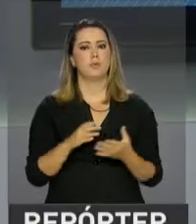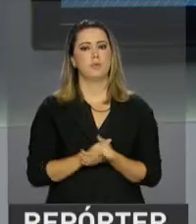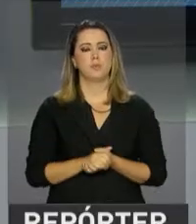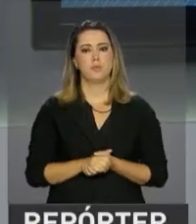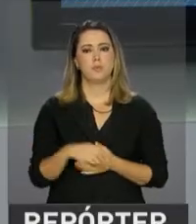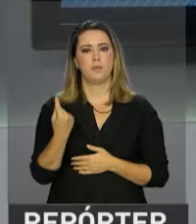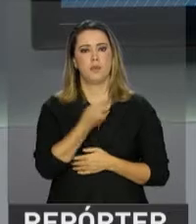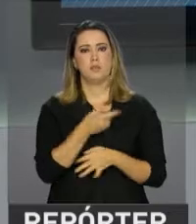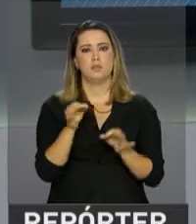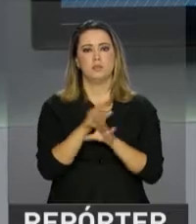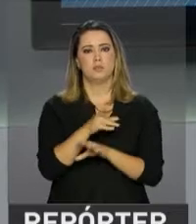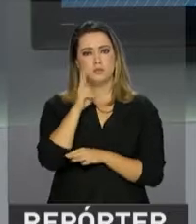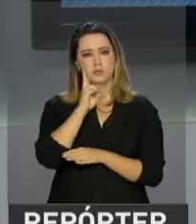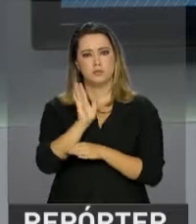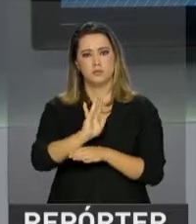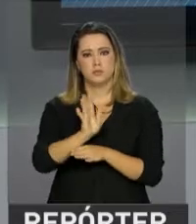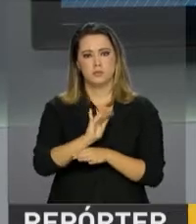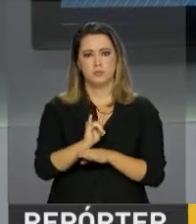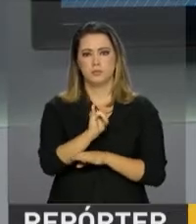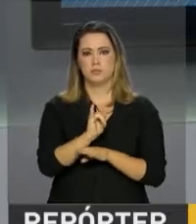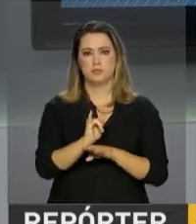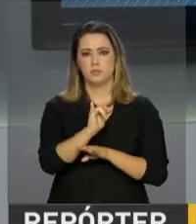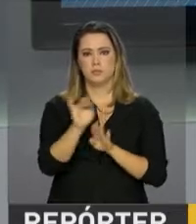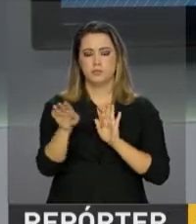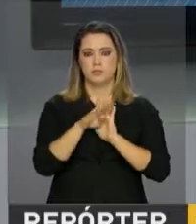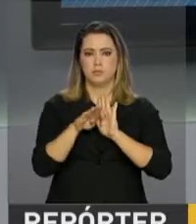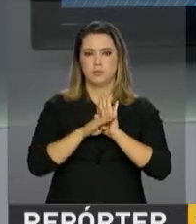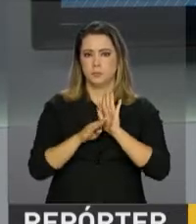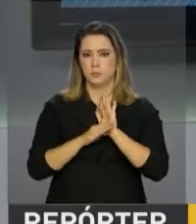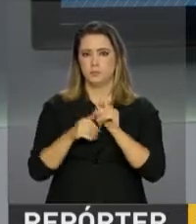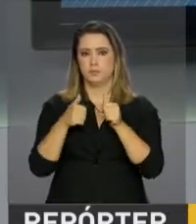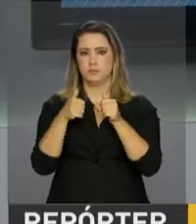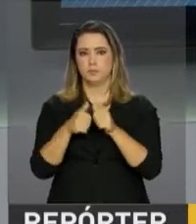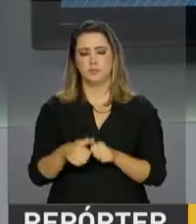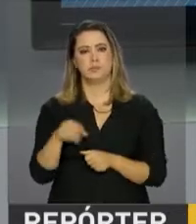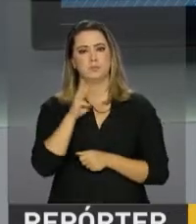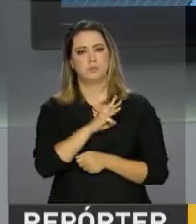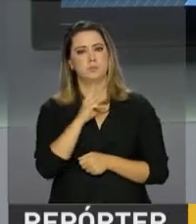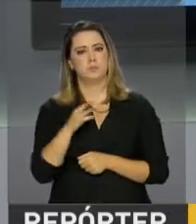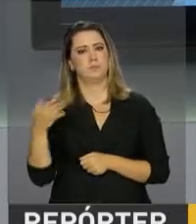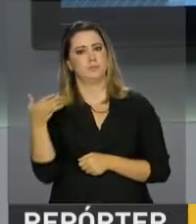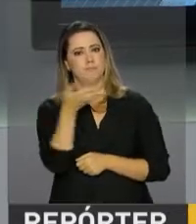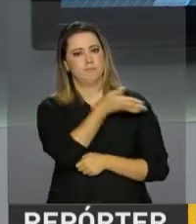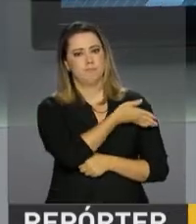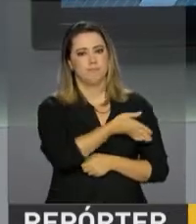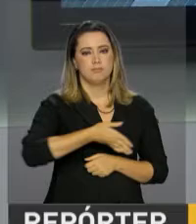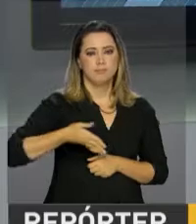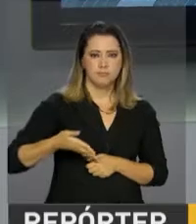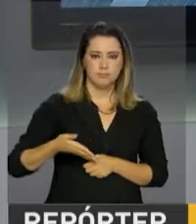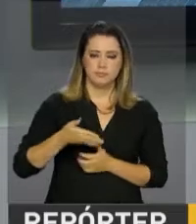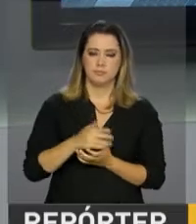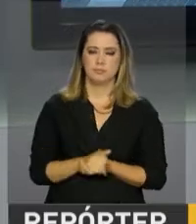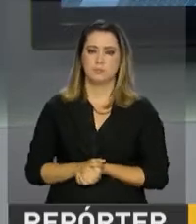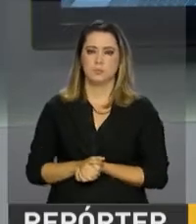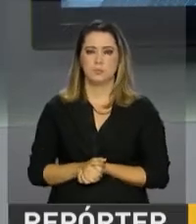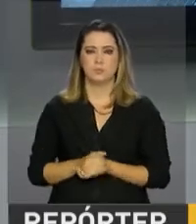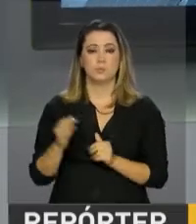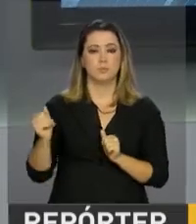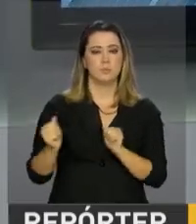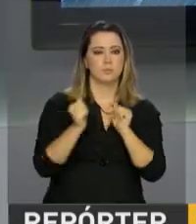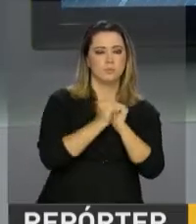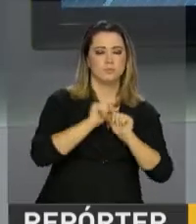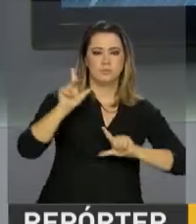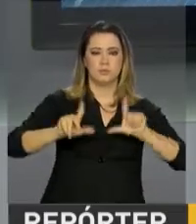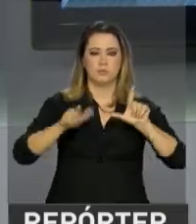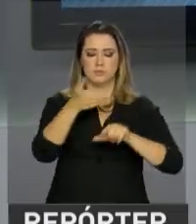nós ficamos por aqui você pode ver as reportagens no youtube e toda a programação também está na página da nbr na internet